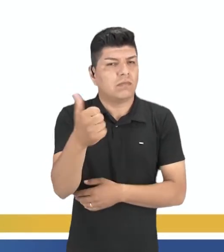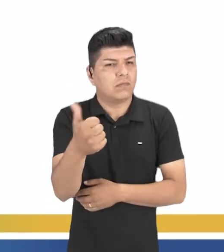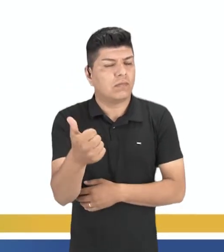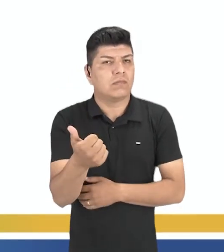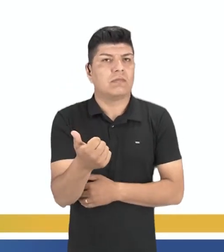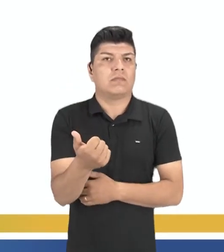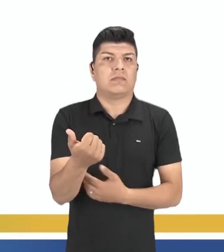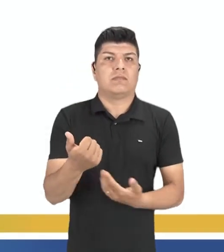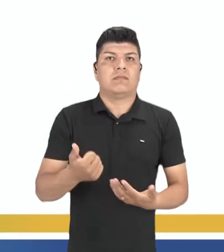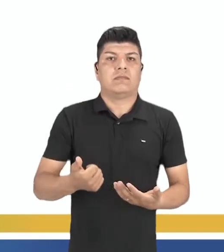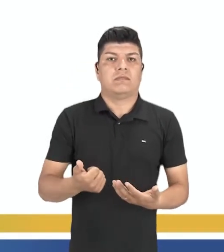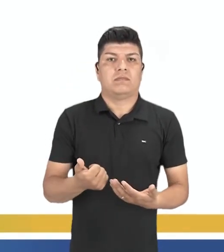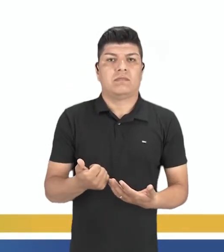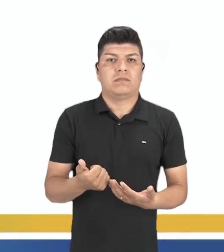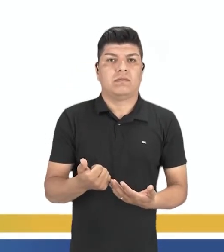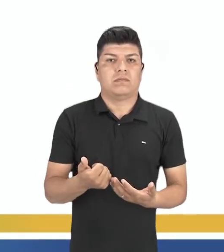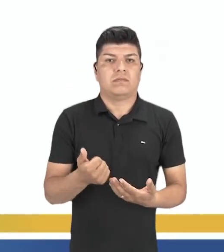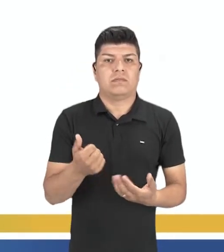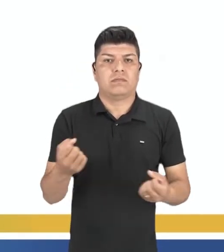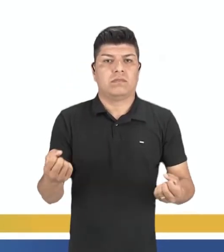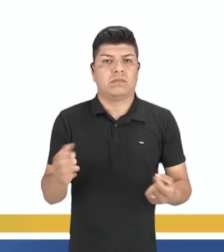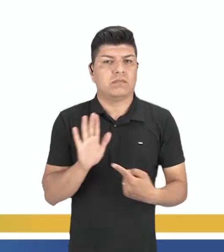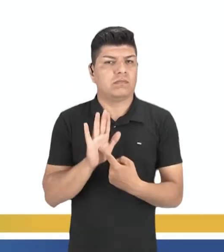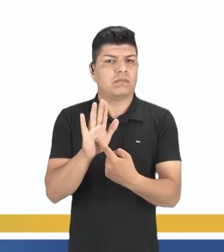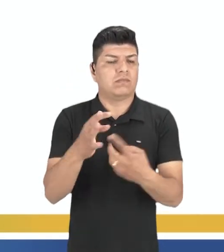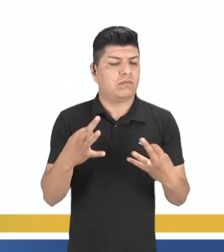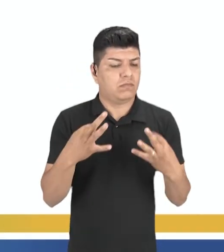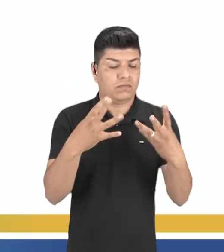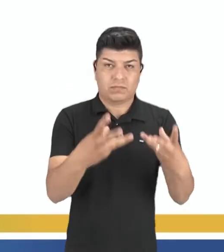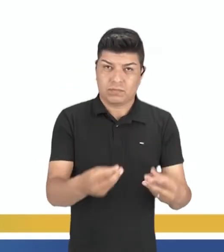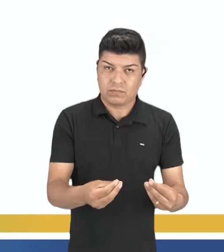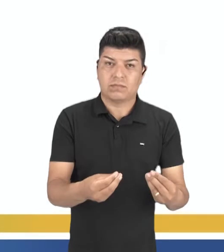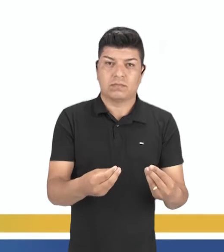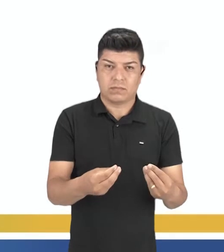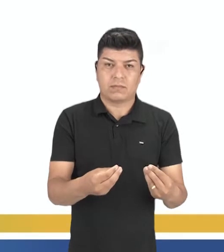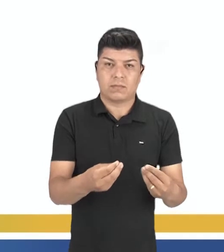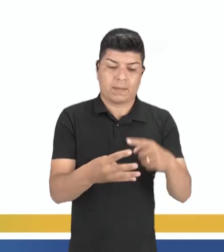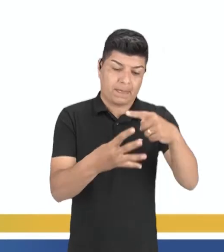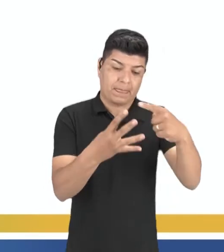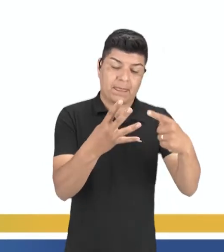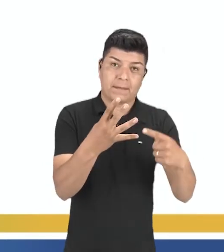analisando se manifeste em todos os indivíduos, por exemplo, se todos